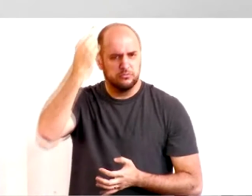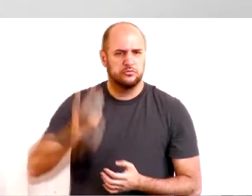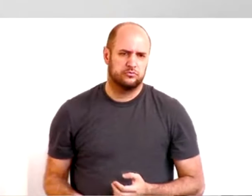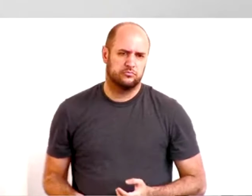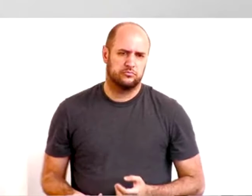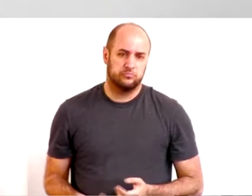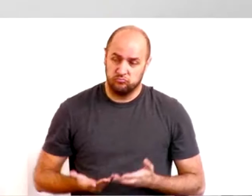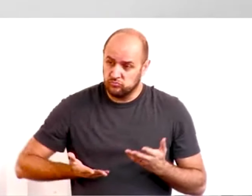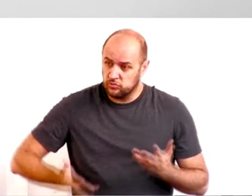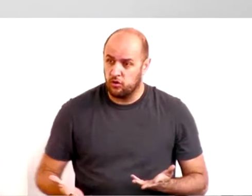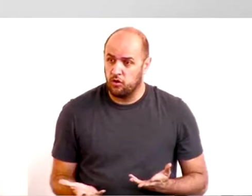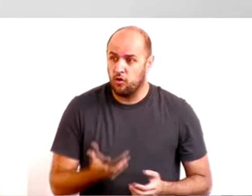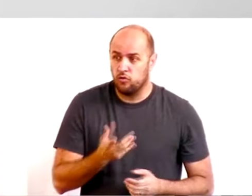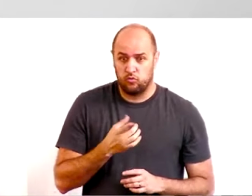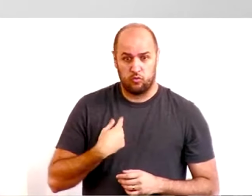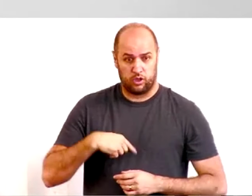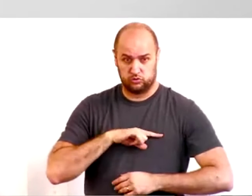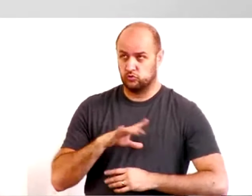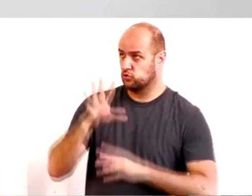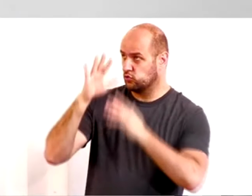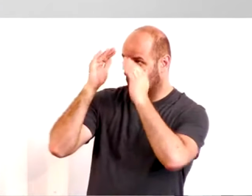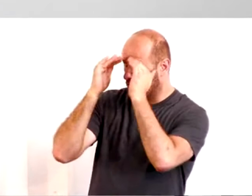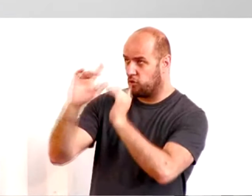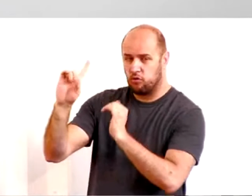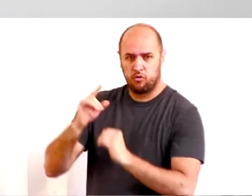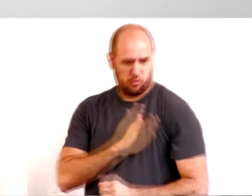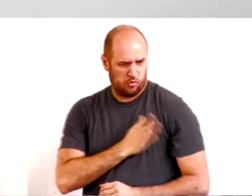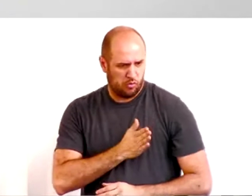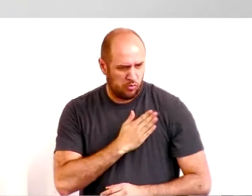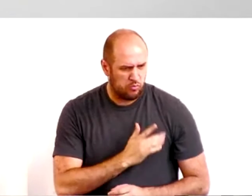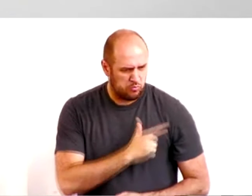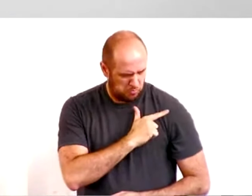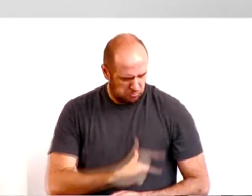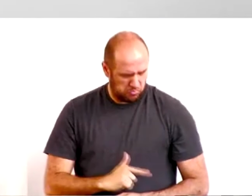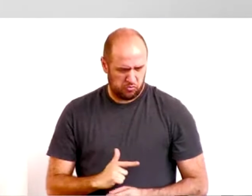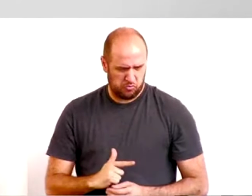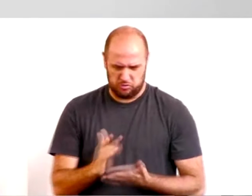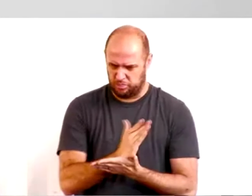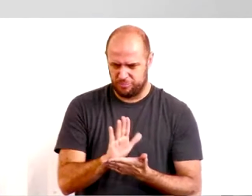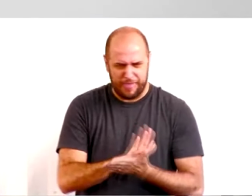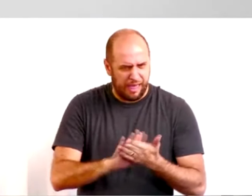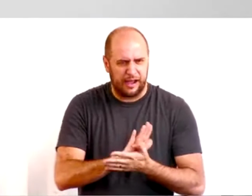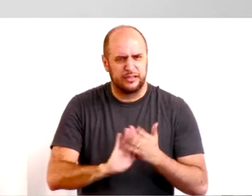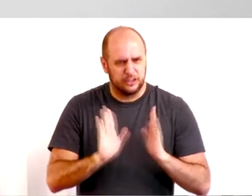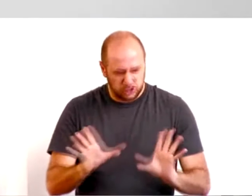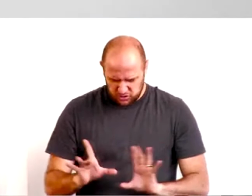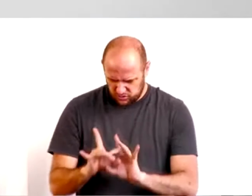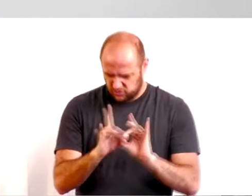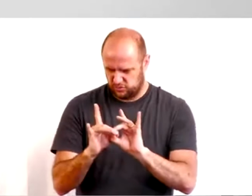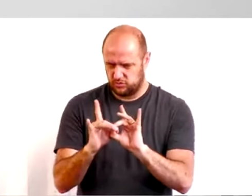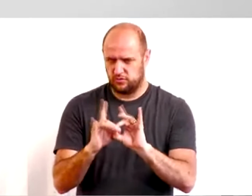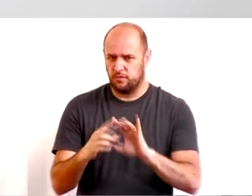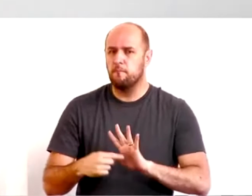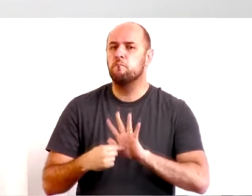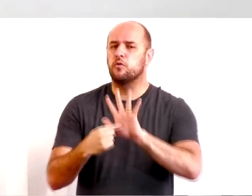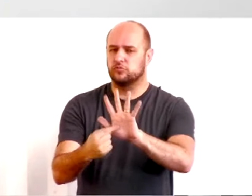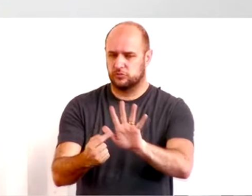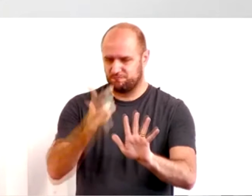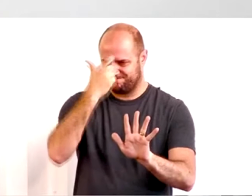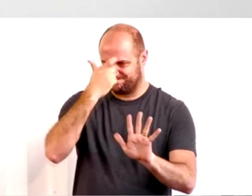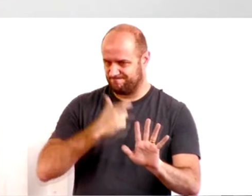Portanto, quando o discípulo tem um coração puro, sem divisões, ele está refletindo simplesmente o caráter